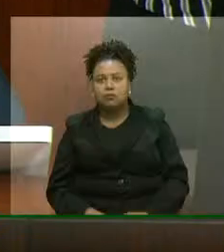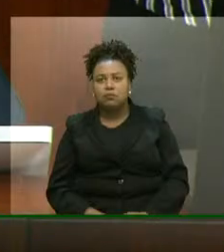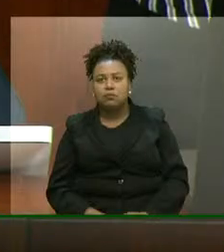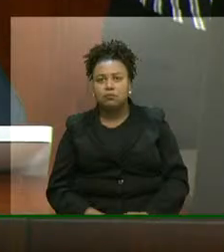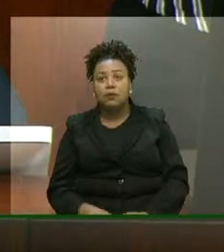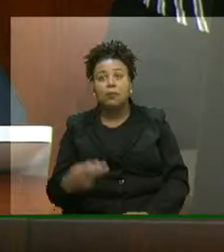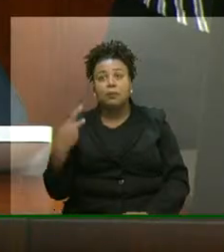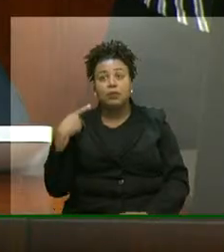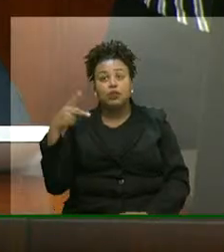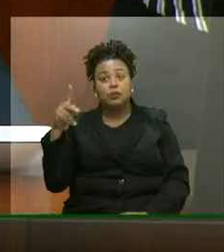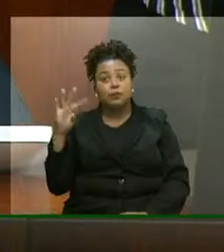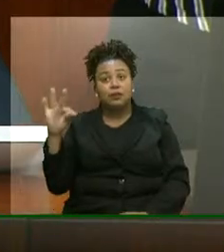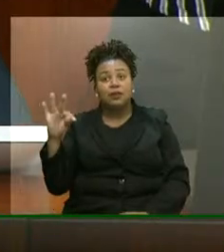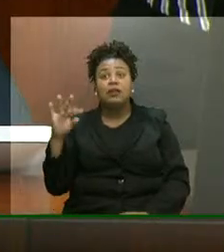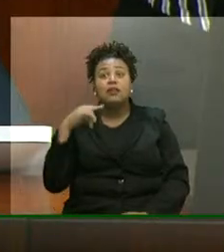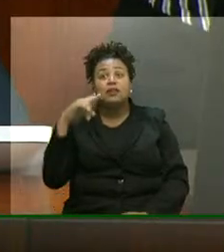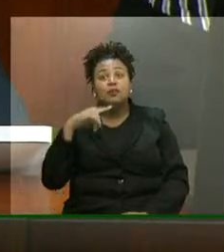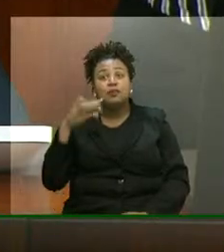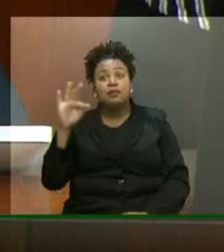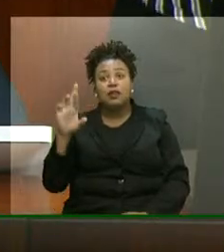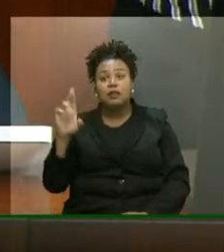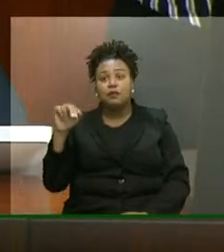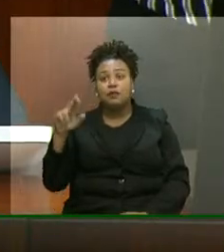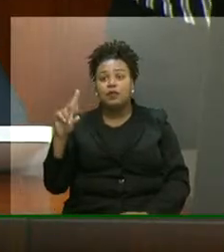dos Trabalhadores, Fernando Marrone.